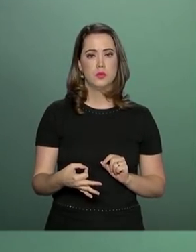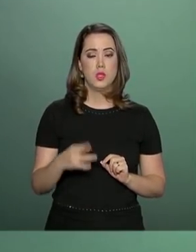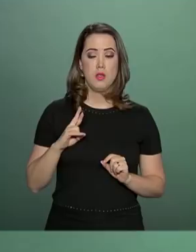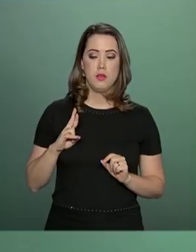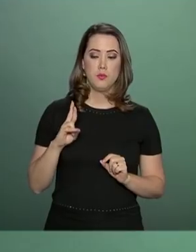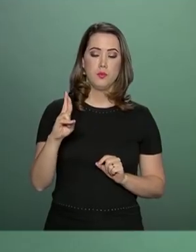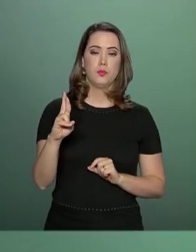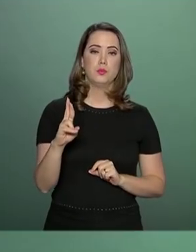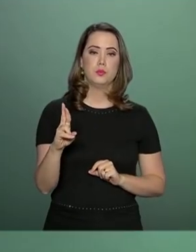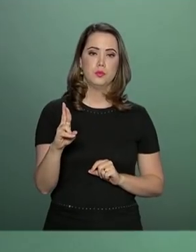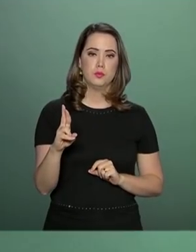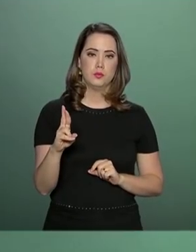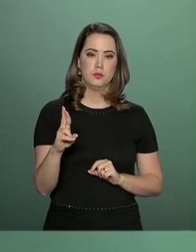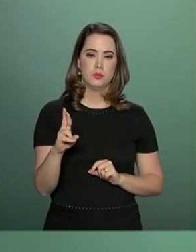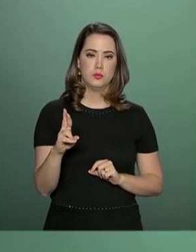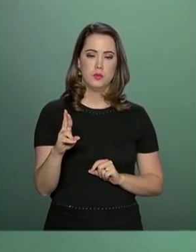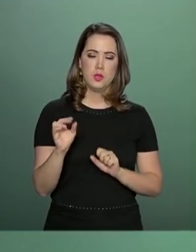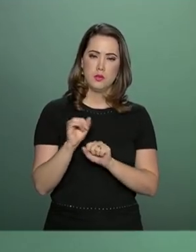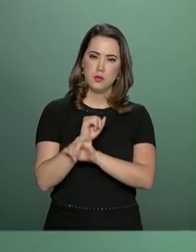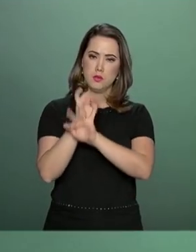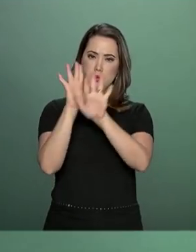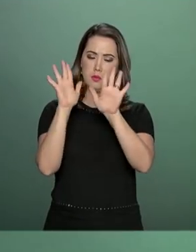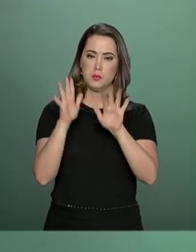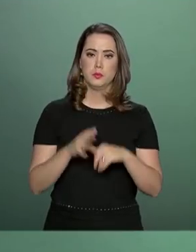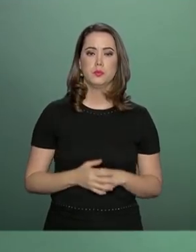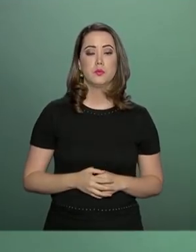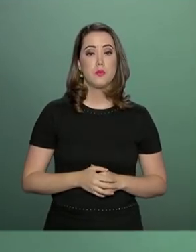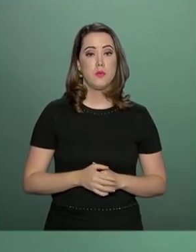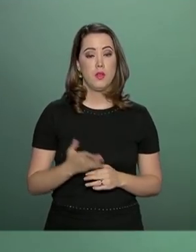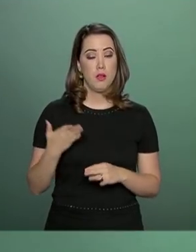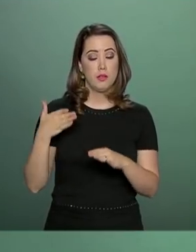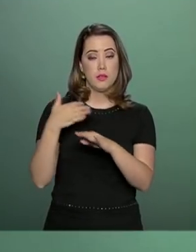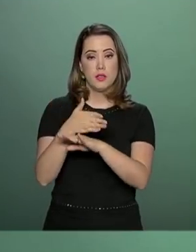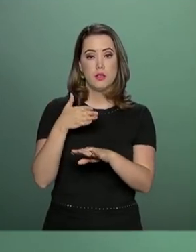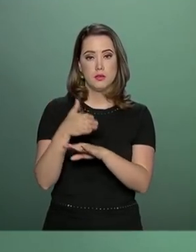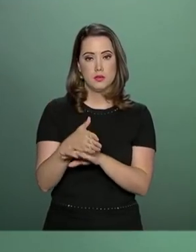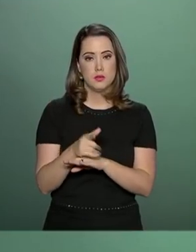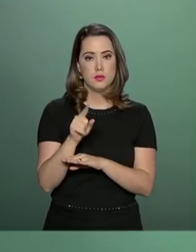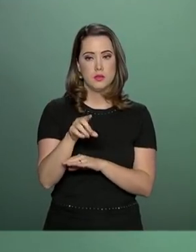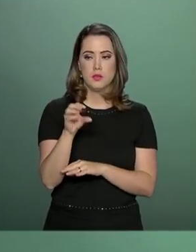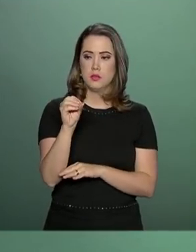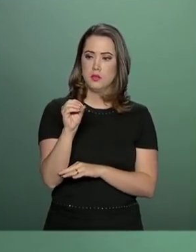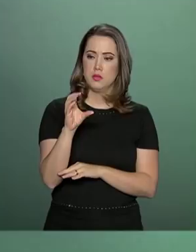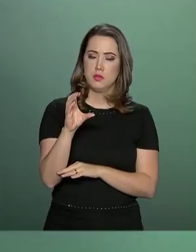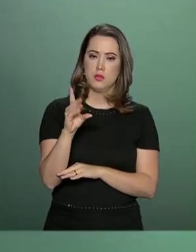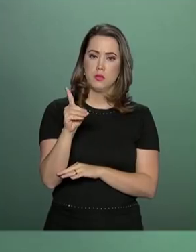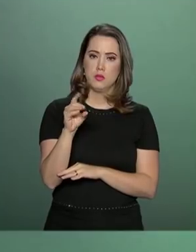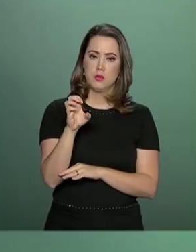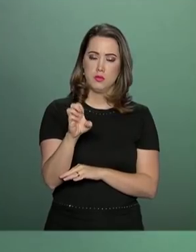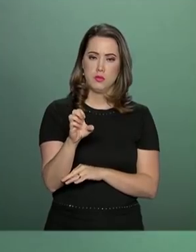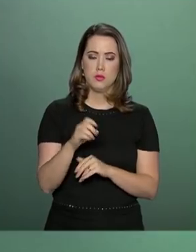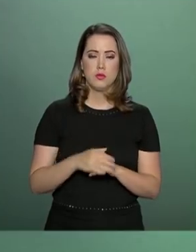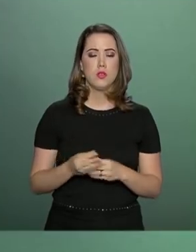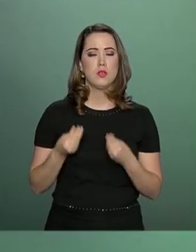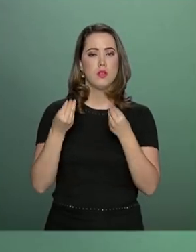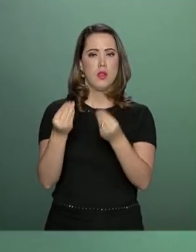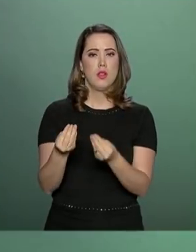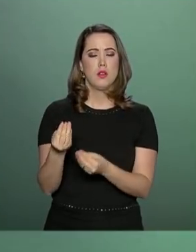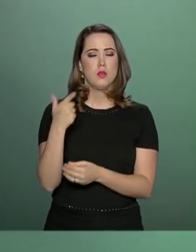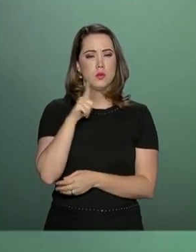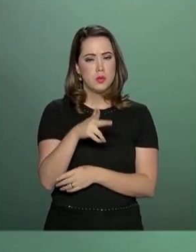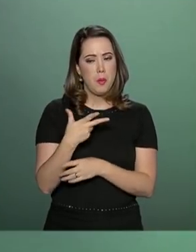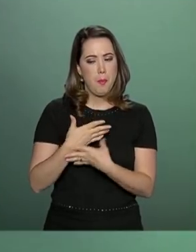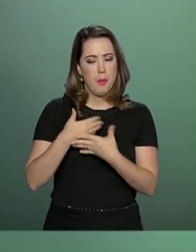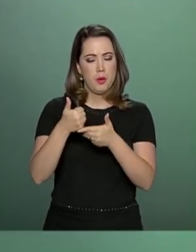responsável e transparente. O ingresso na OCDE trará ganhos ao